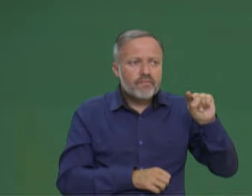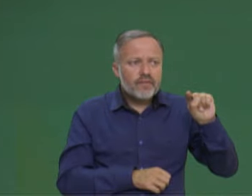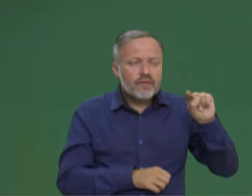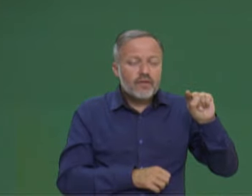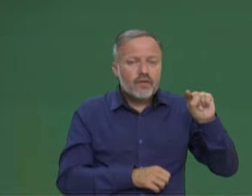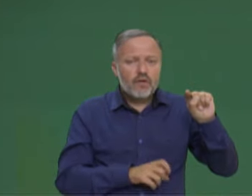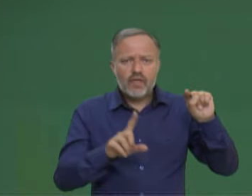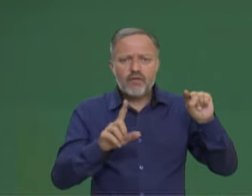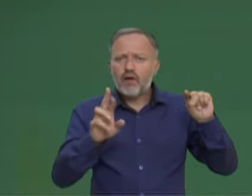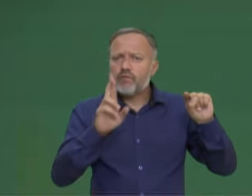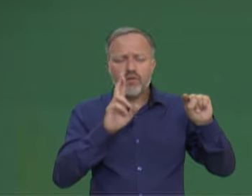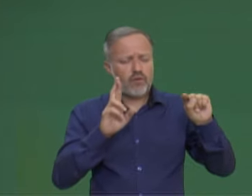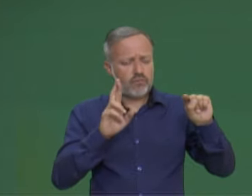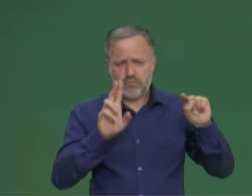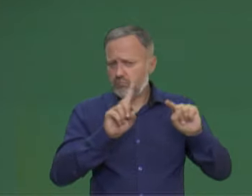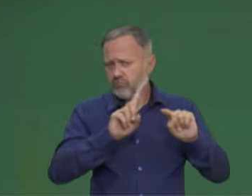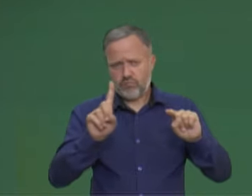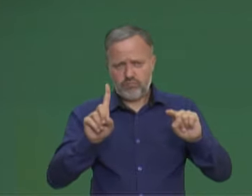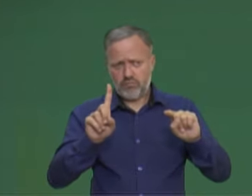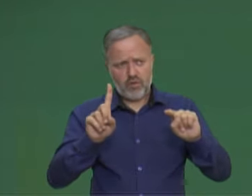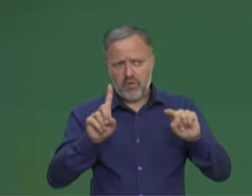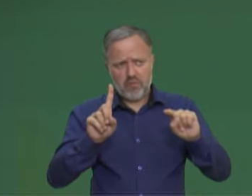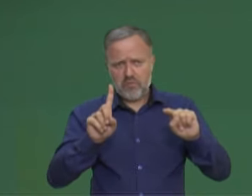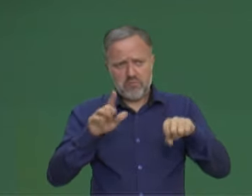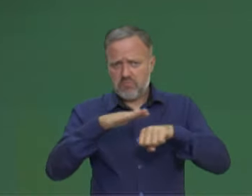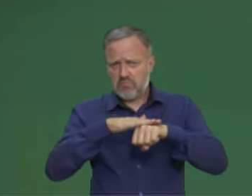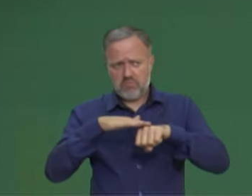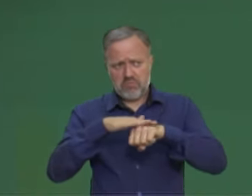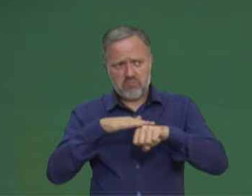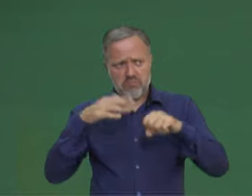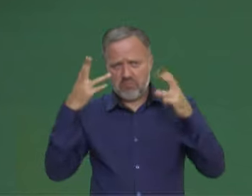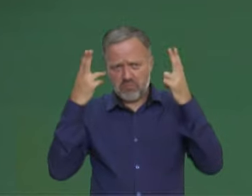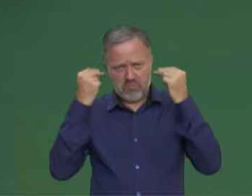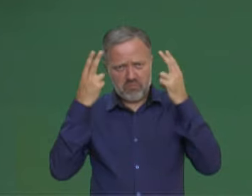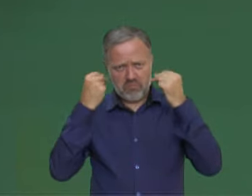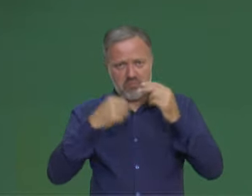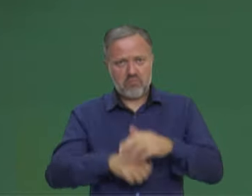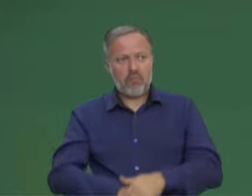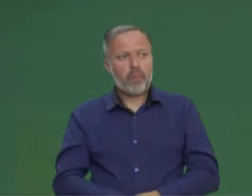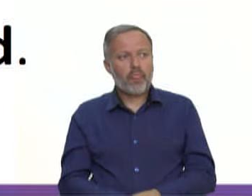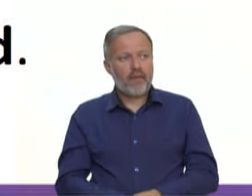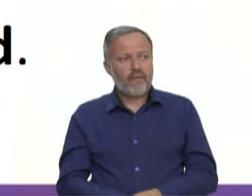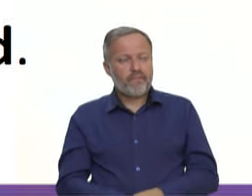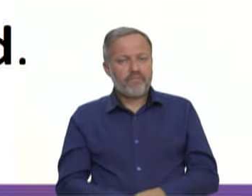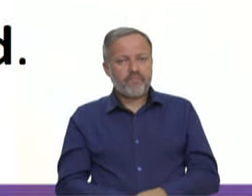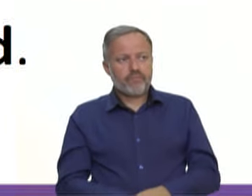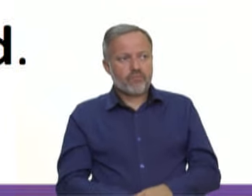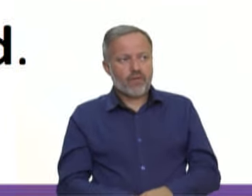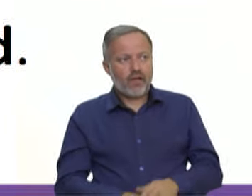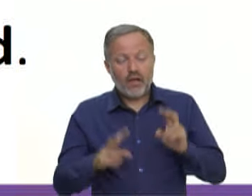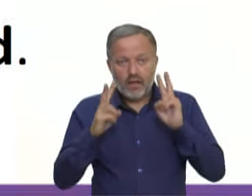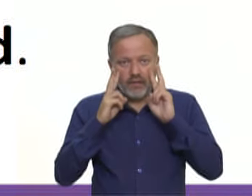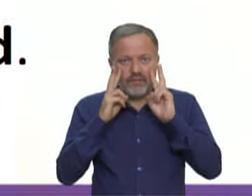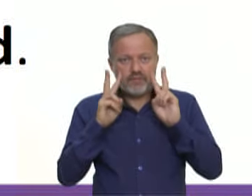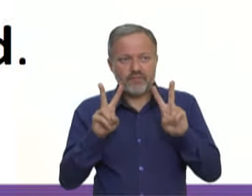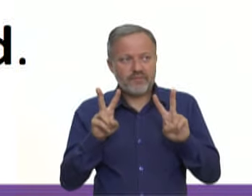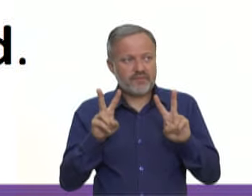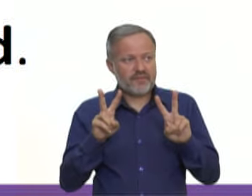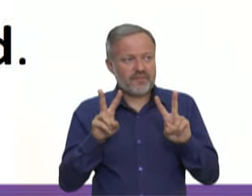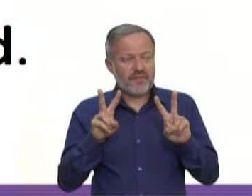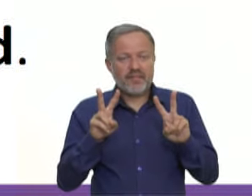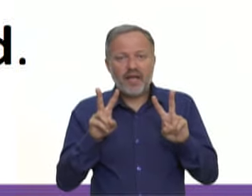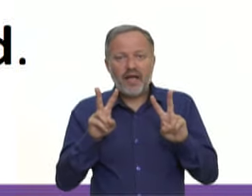tutearlo? Não, trata-me de usted. Certo? E aqui trouxe para vocês entenderem, né, com o contexto, poderias tutear-me,